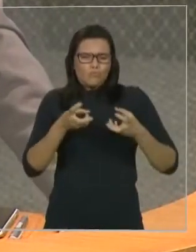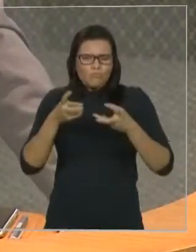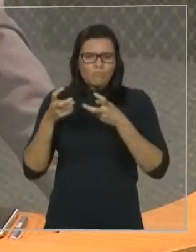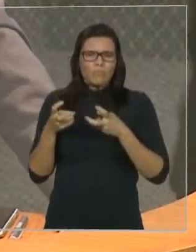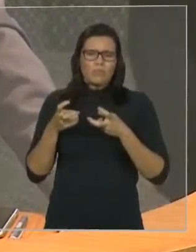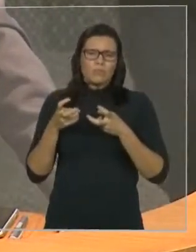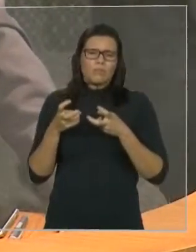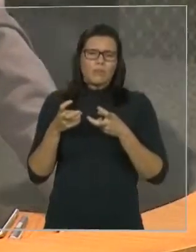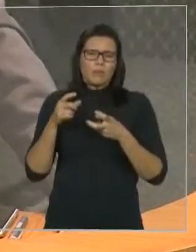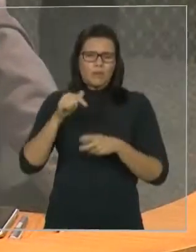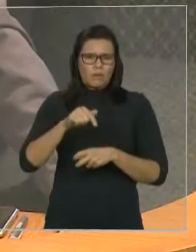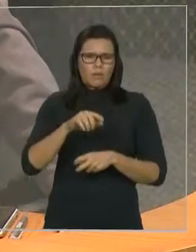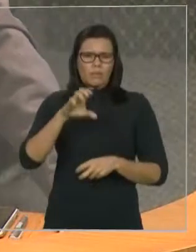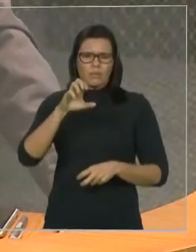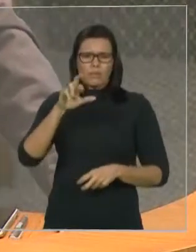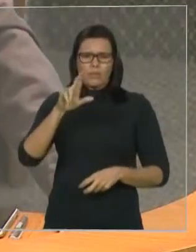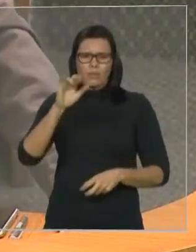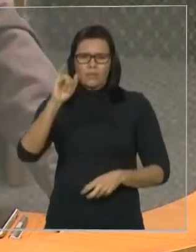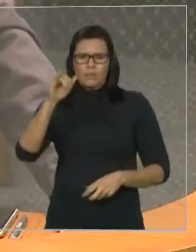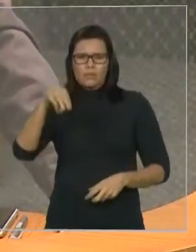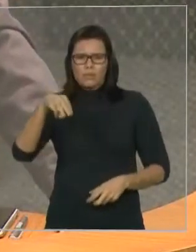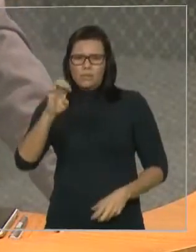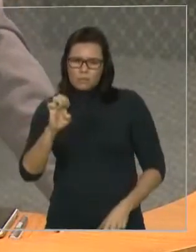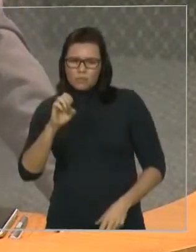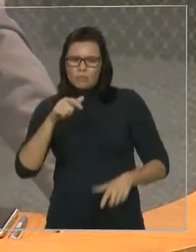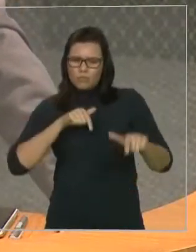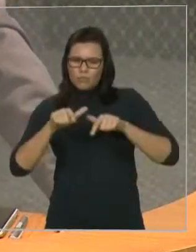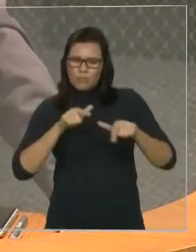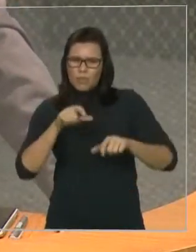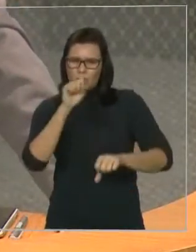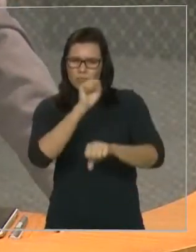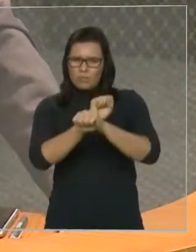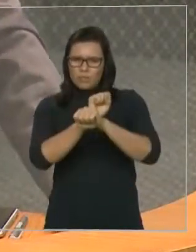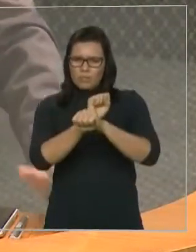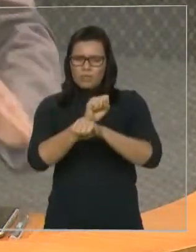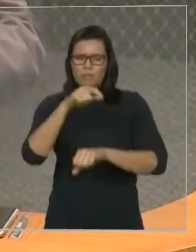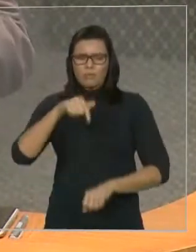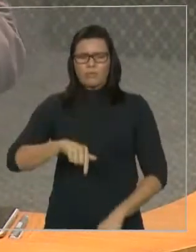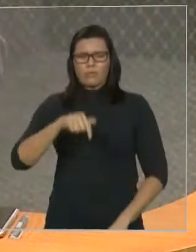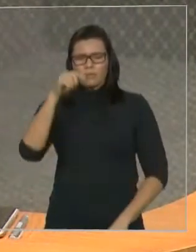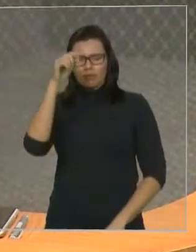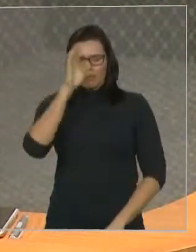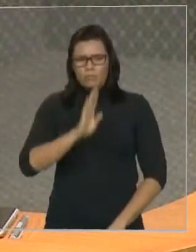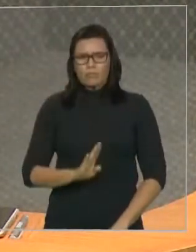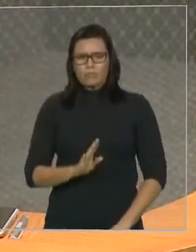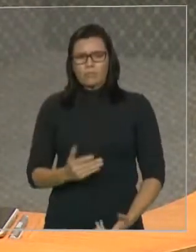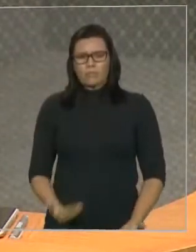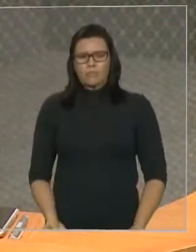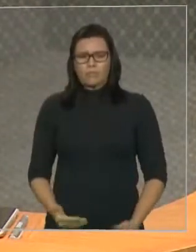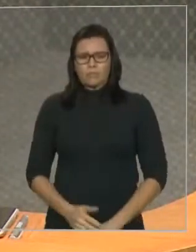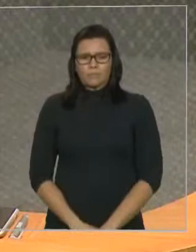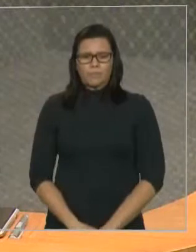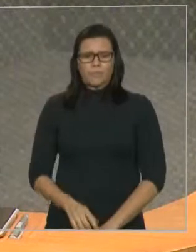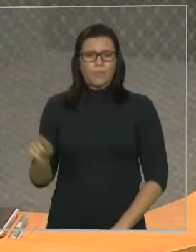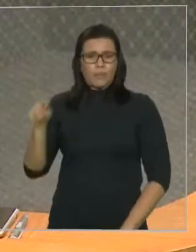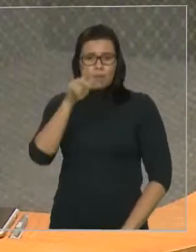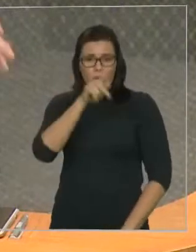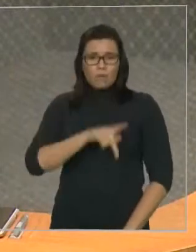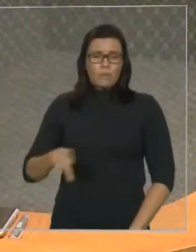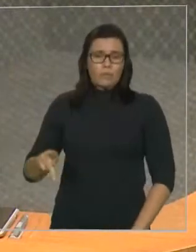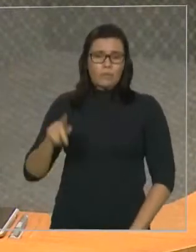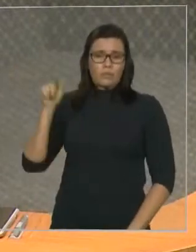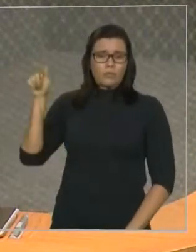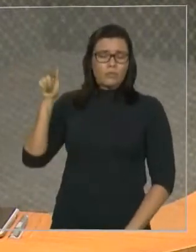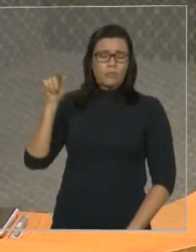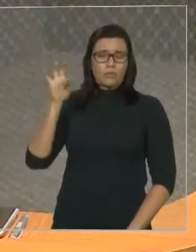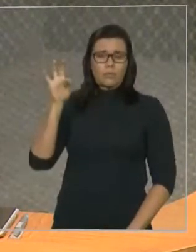palavras, o presidente Temer está usando a fiscalização